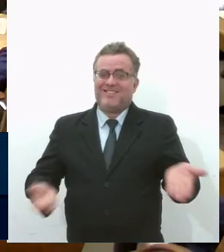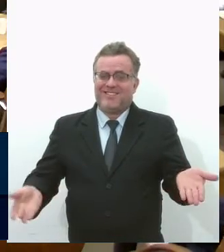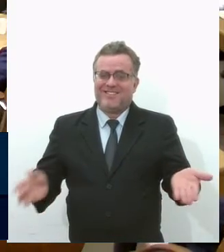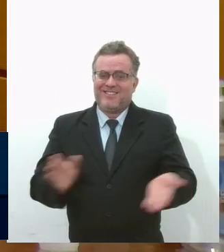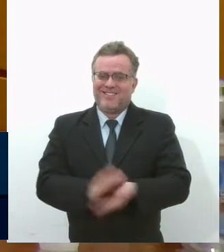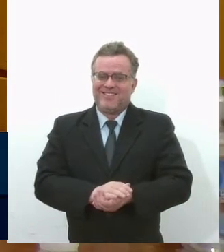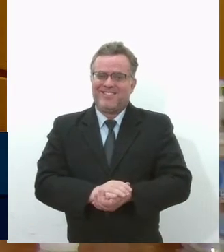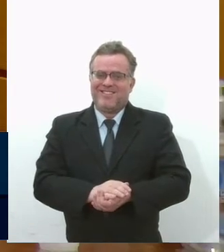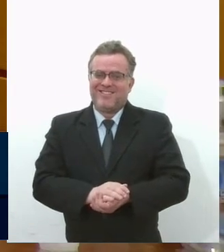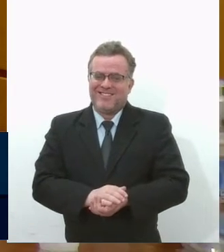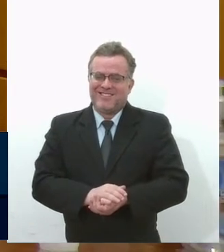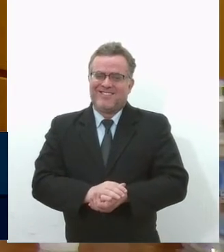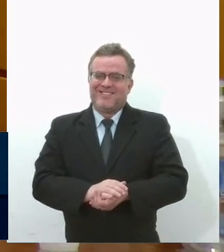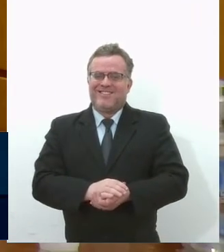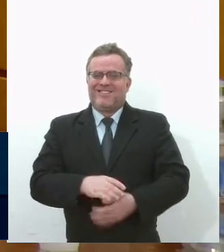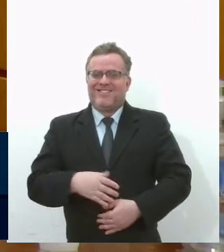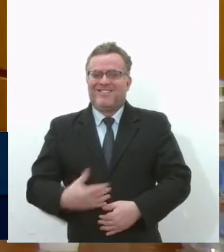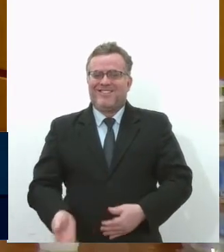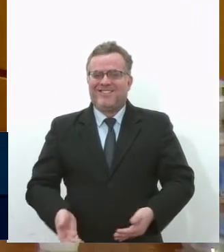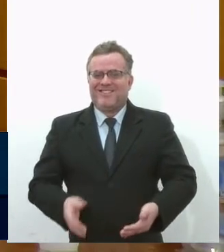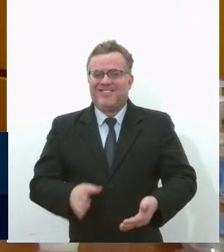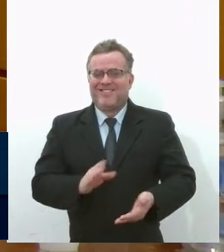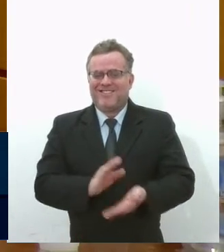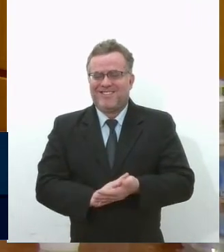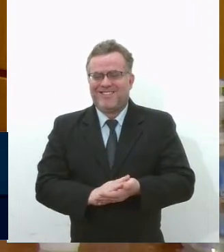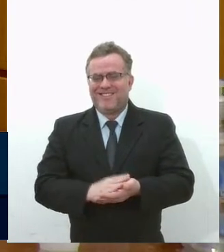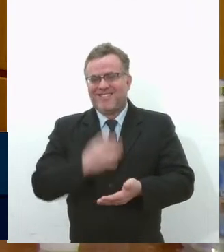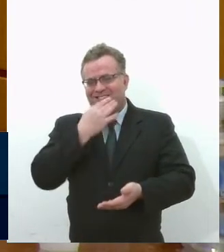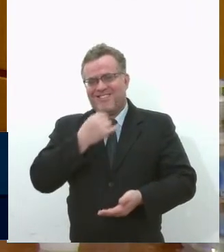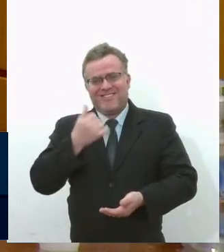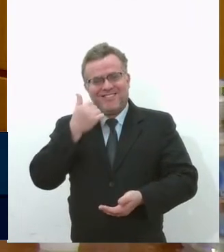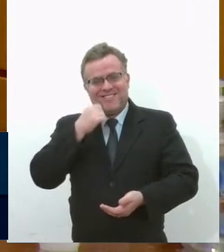Senhor presidente, senhoras e senhores deputados,